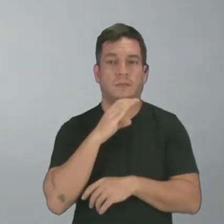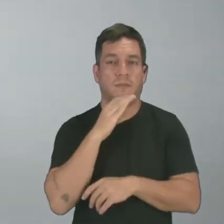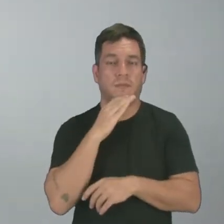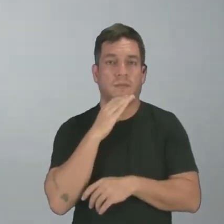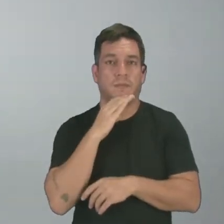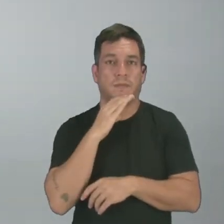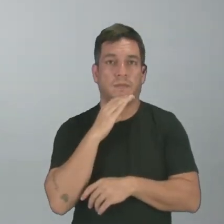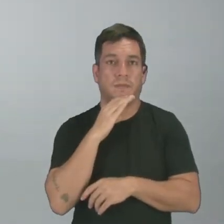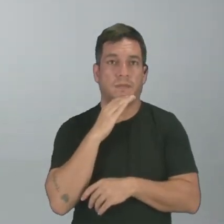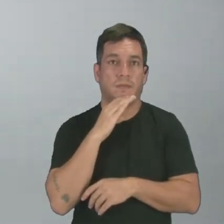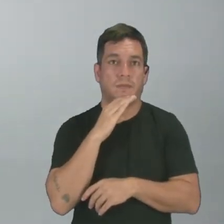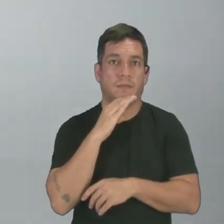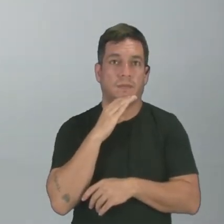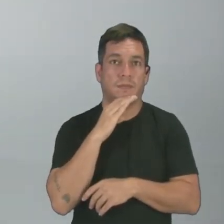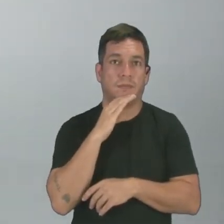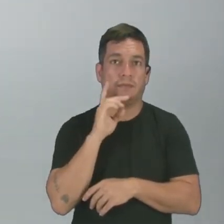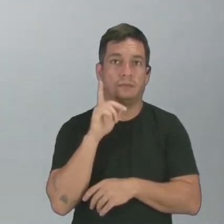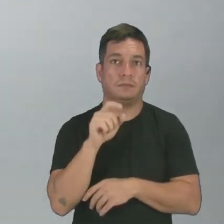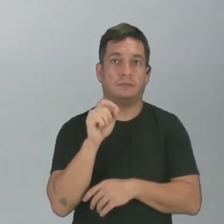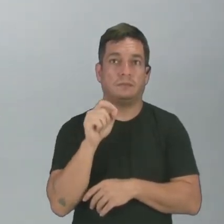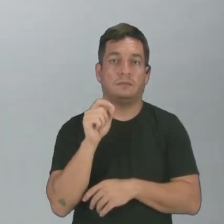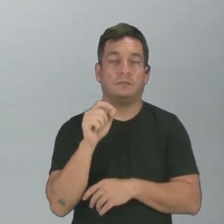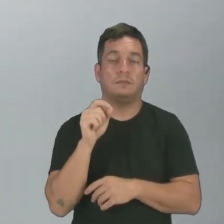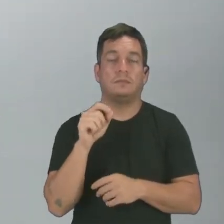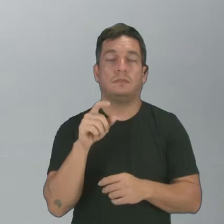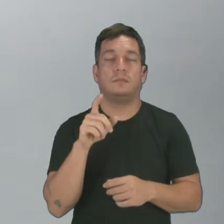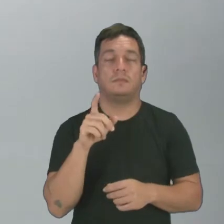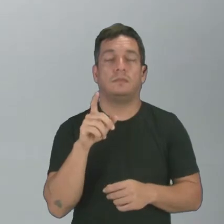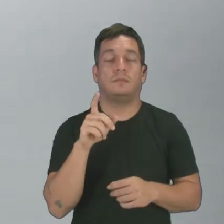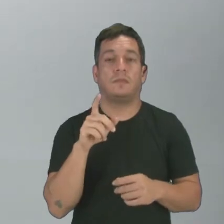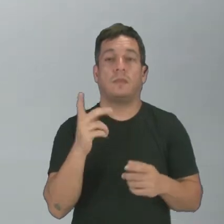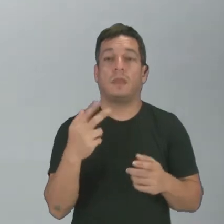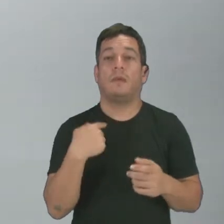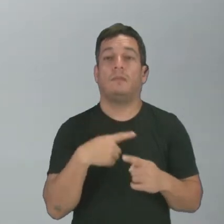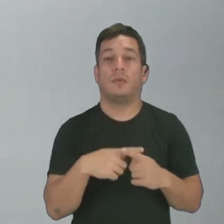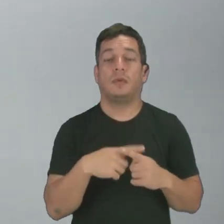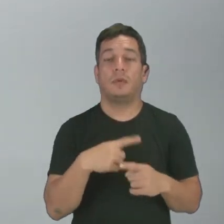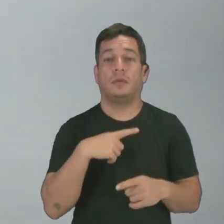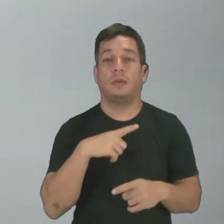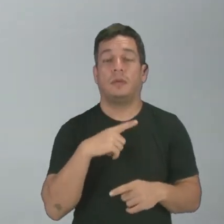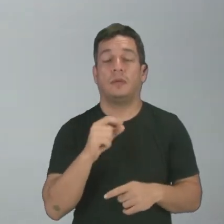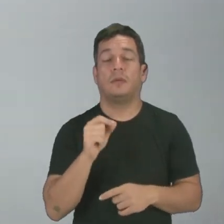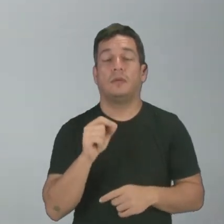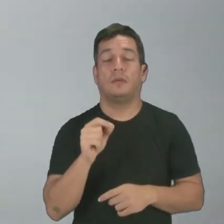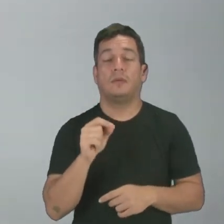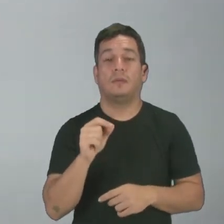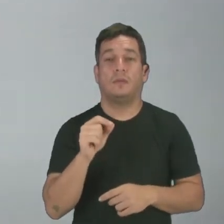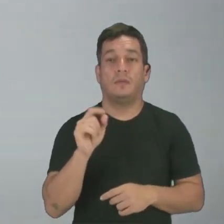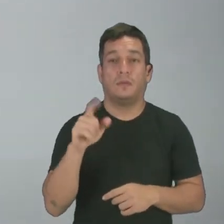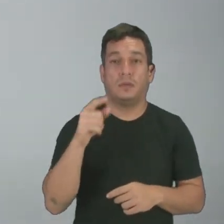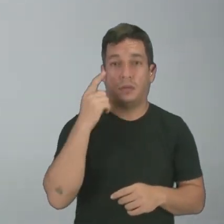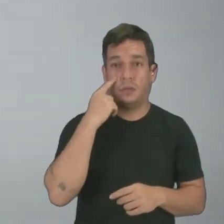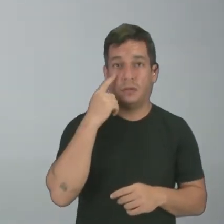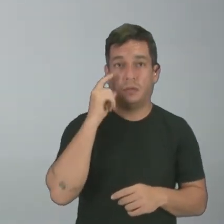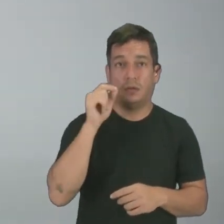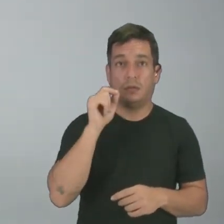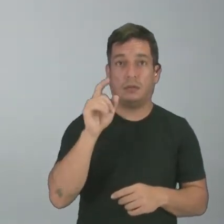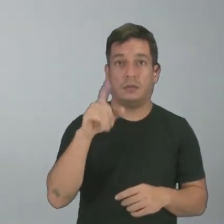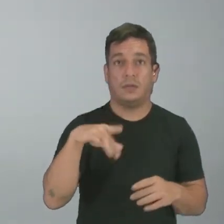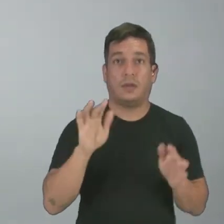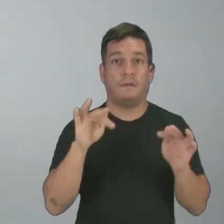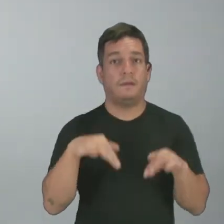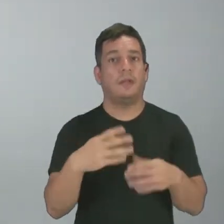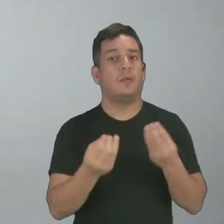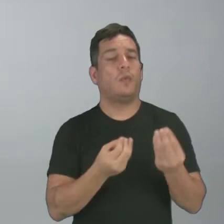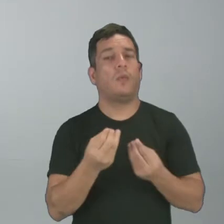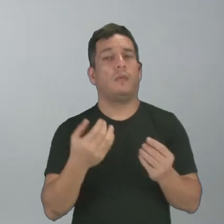conhecimento da divindade ou do transcendente, não porque existe um guru espiritual que esteja ali determinando como